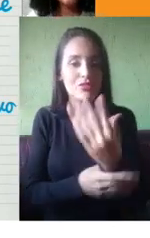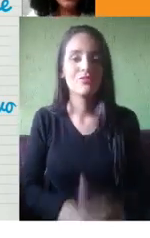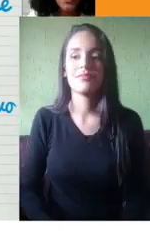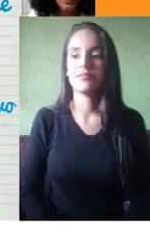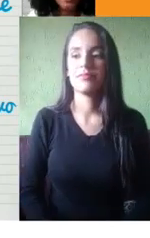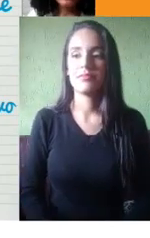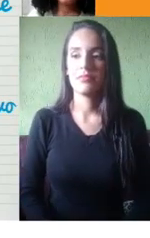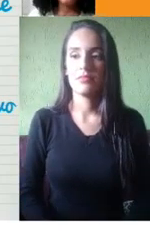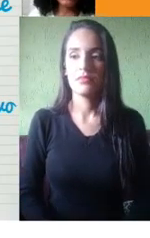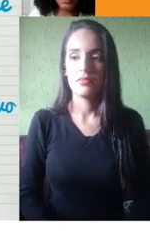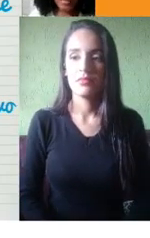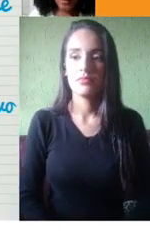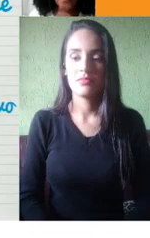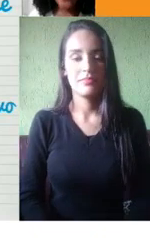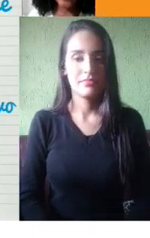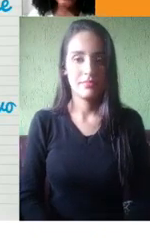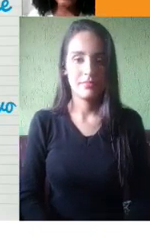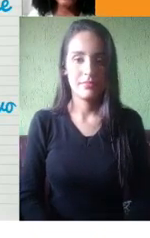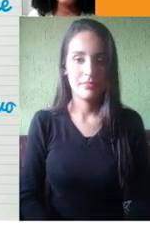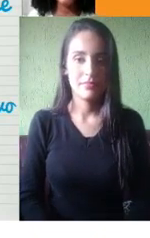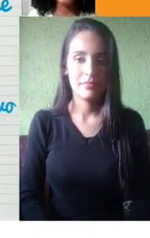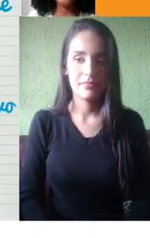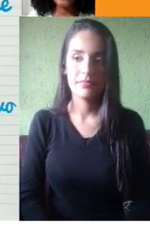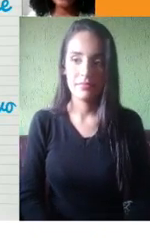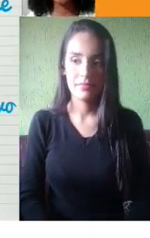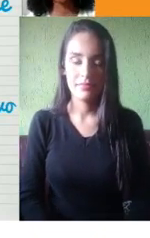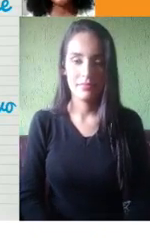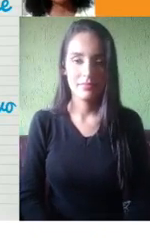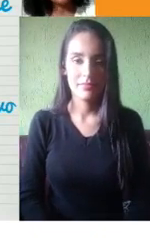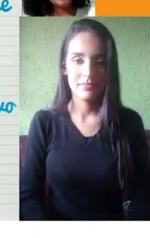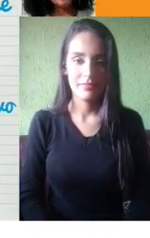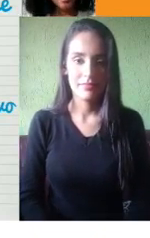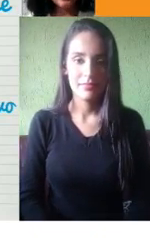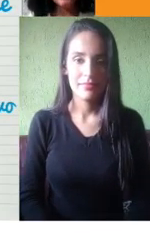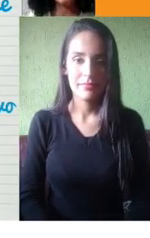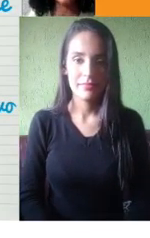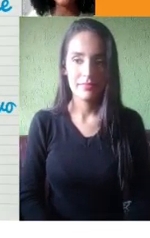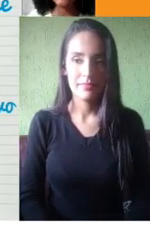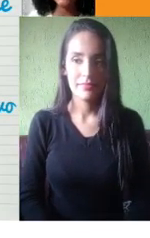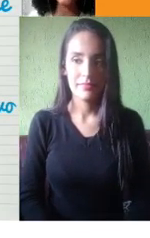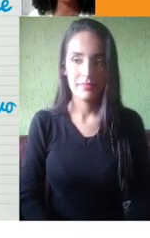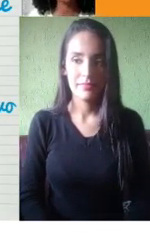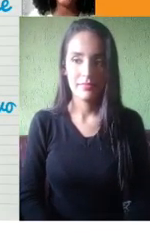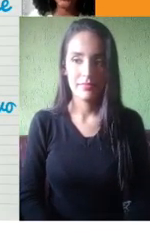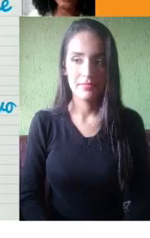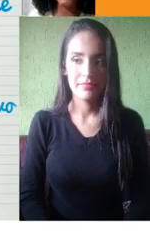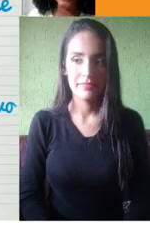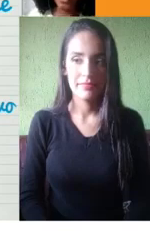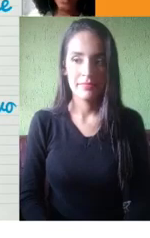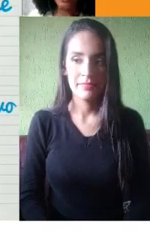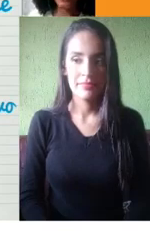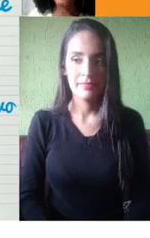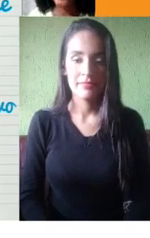Bom, então a gente viu que a conclusão, ela tem a função de reafirmar a tese e de apresentar um